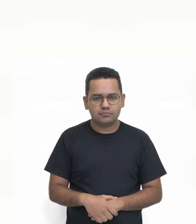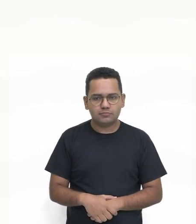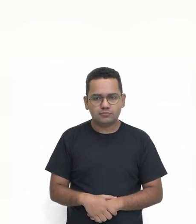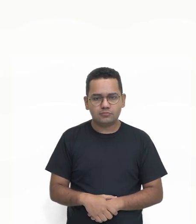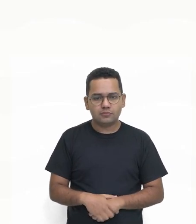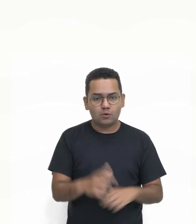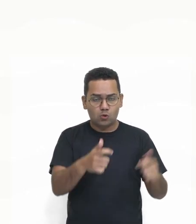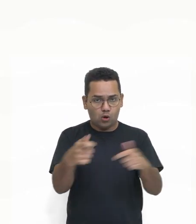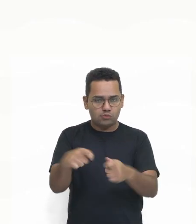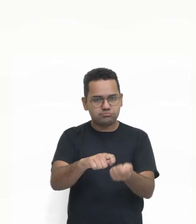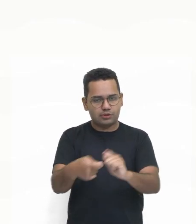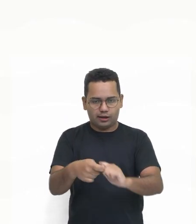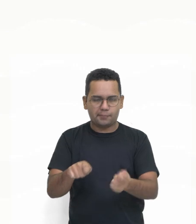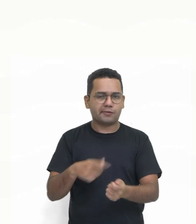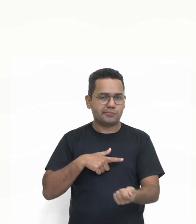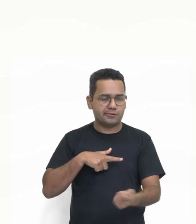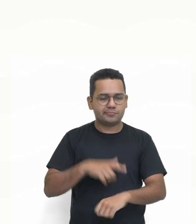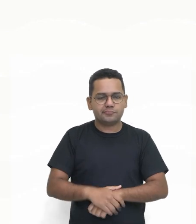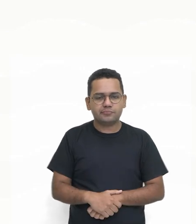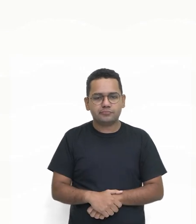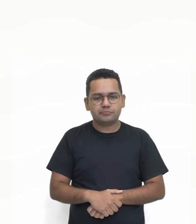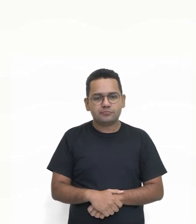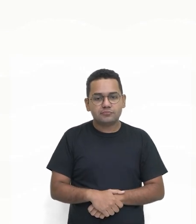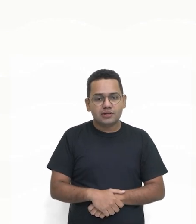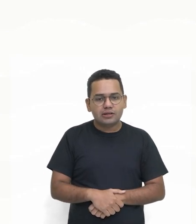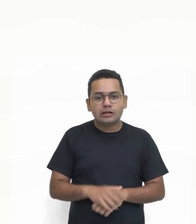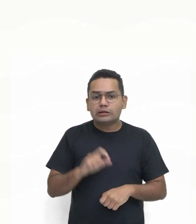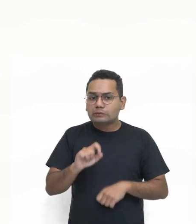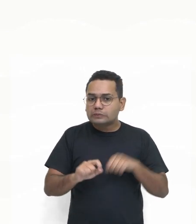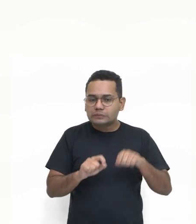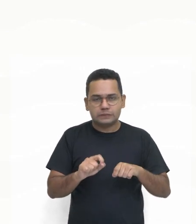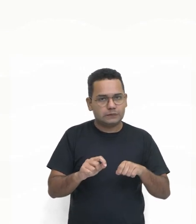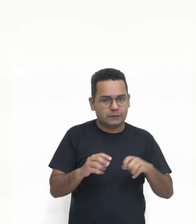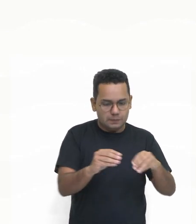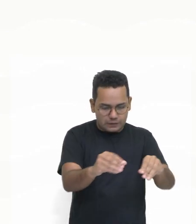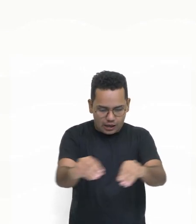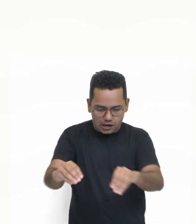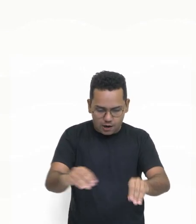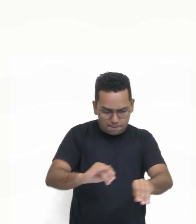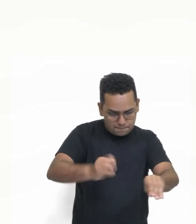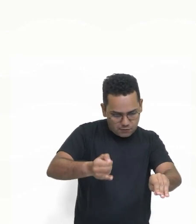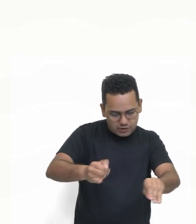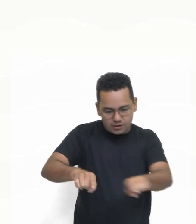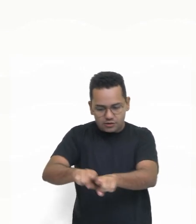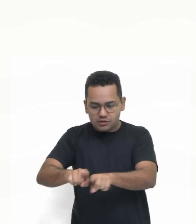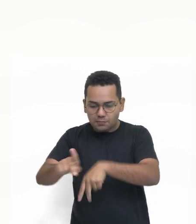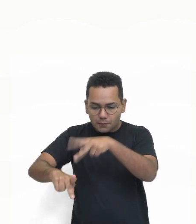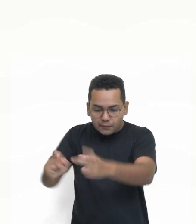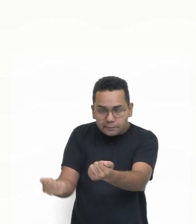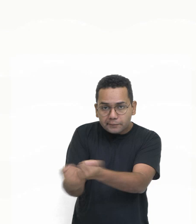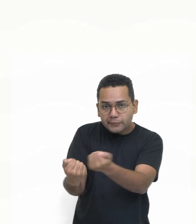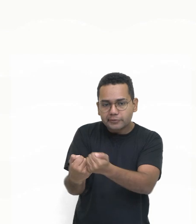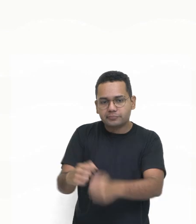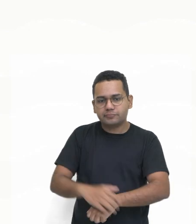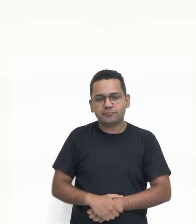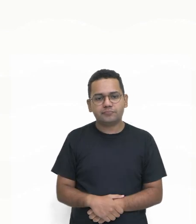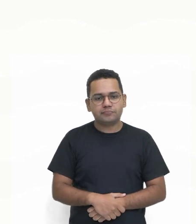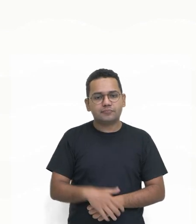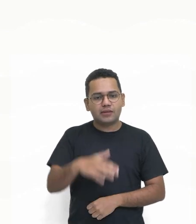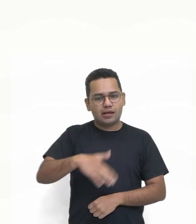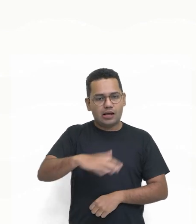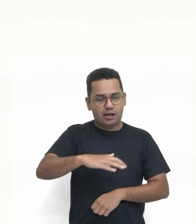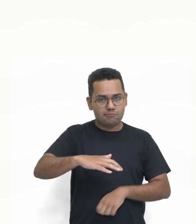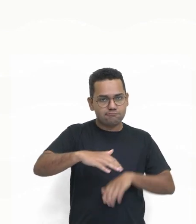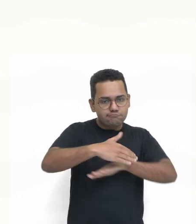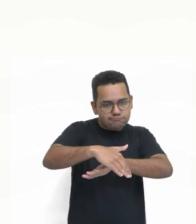Adaptadas às condições locais, aproveitando-se do terreno e do apoio popular. Eles usavam a trilha Ho Chi Minh, que era